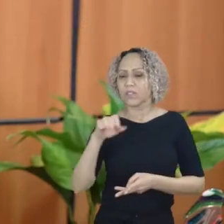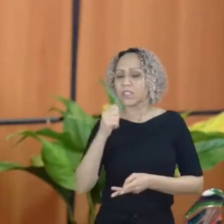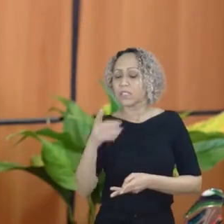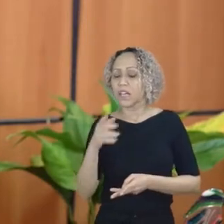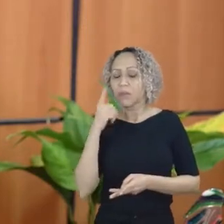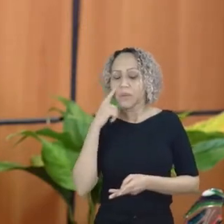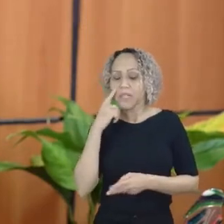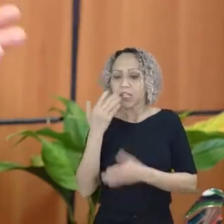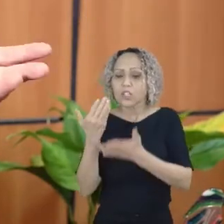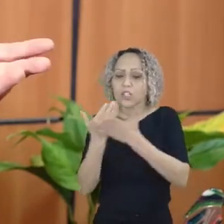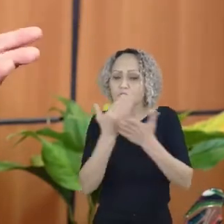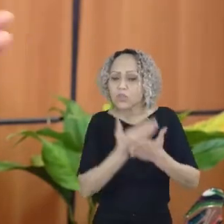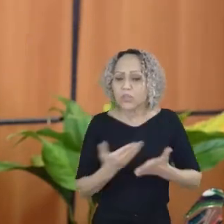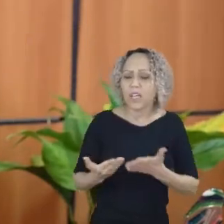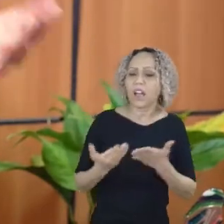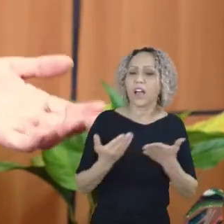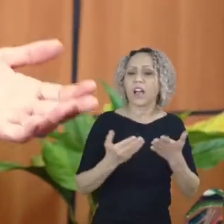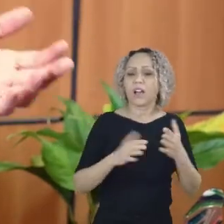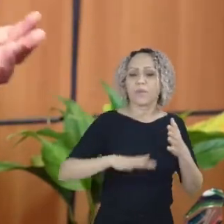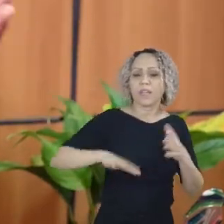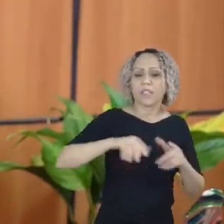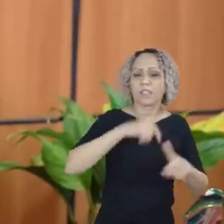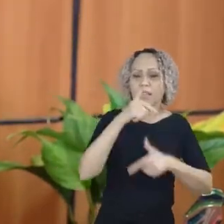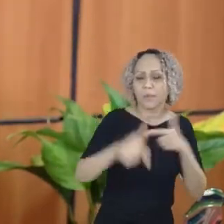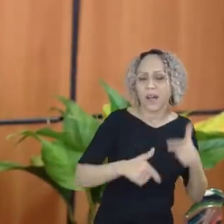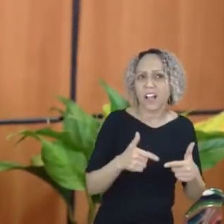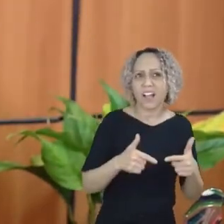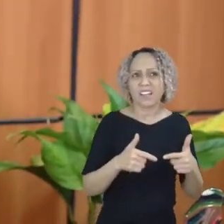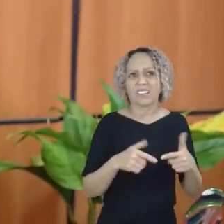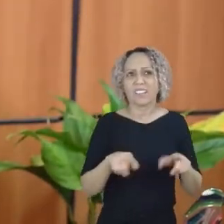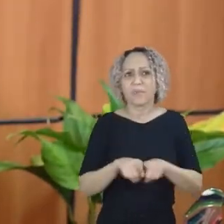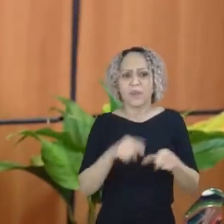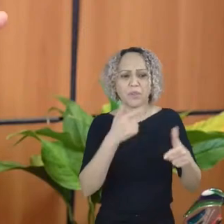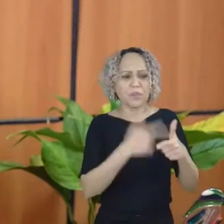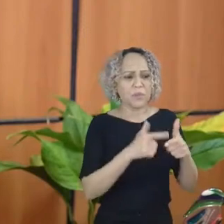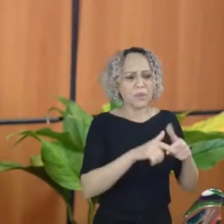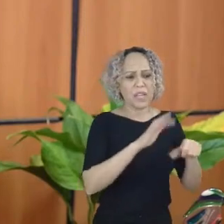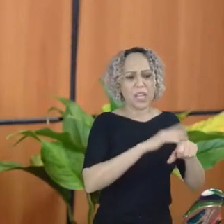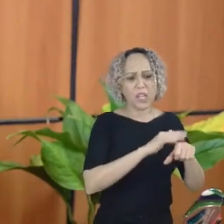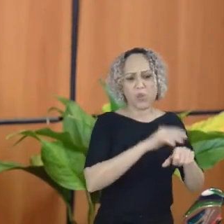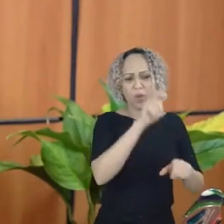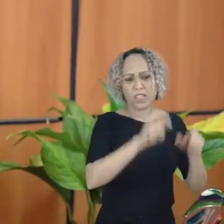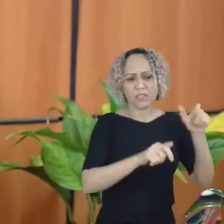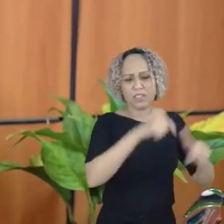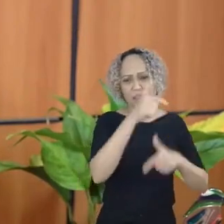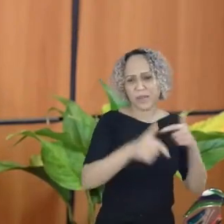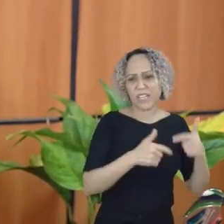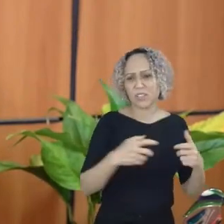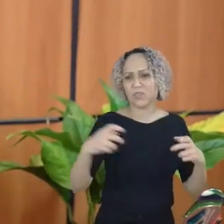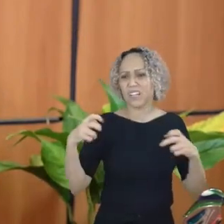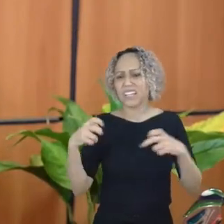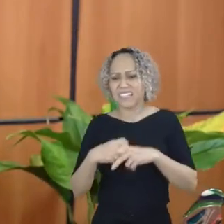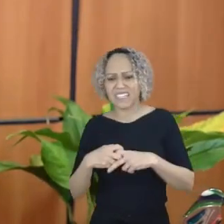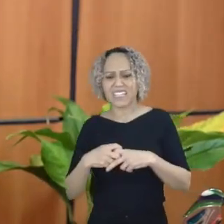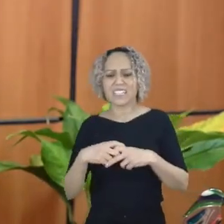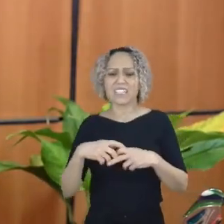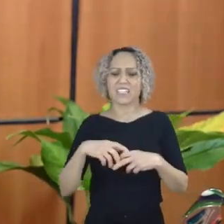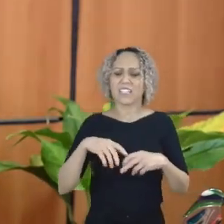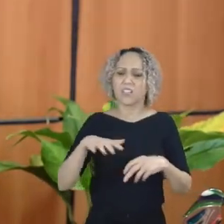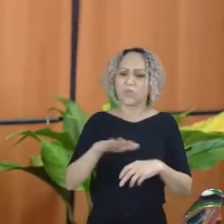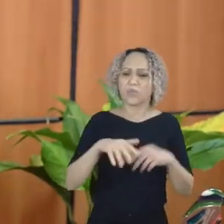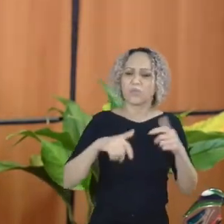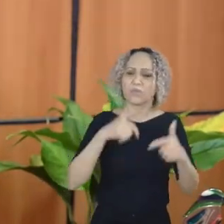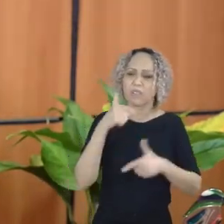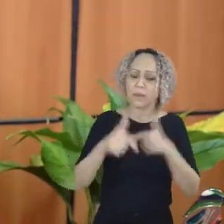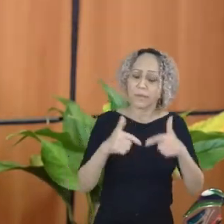trabalho, estudar as tendências de doenças profissionais, de acidente de trabalho, condição de trabalho, é fundamental. Mas o que depende de